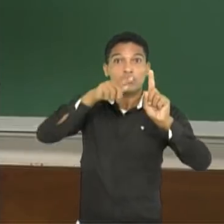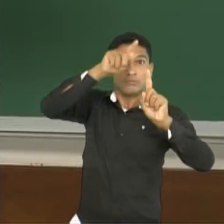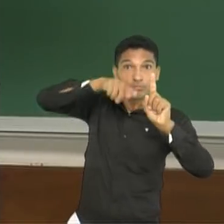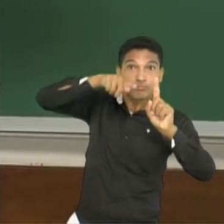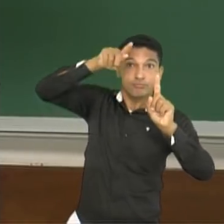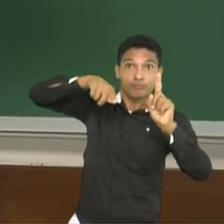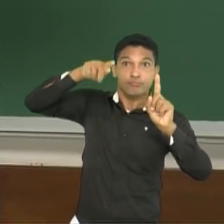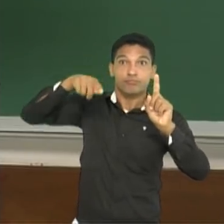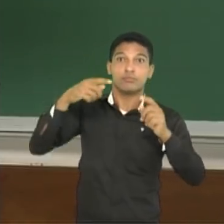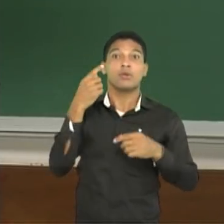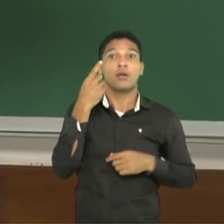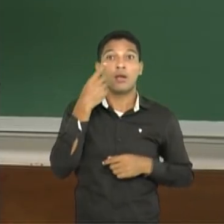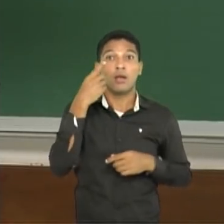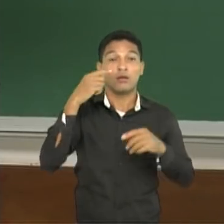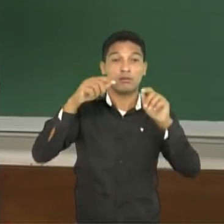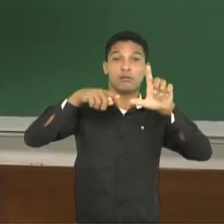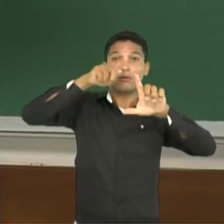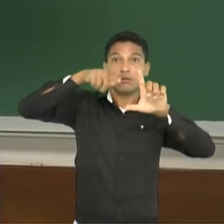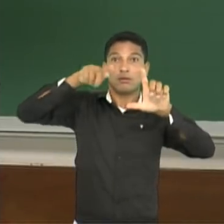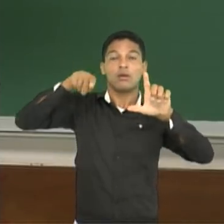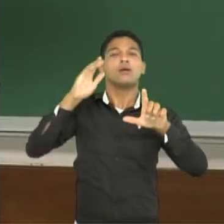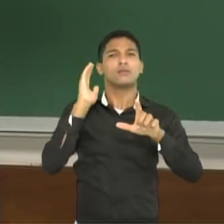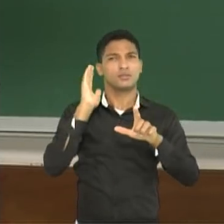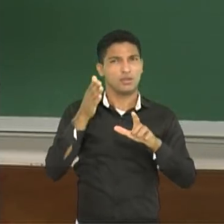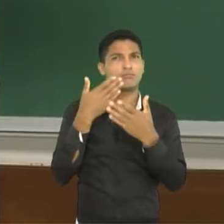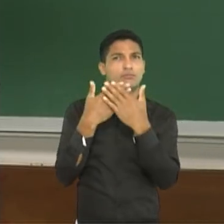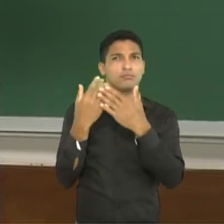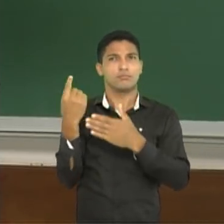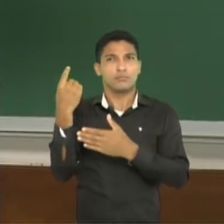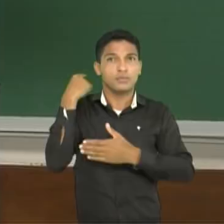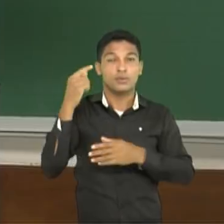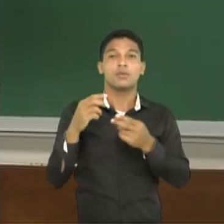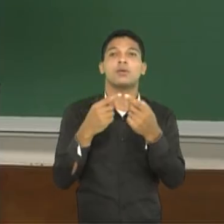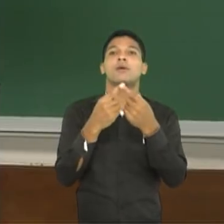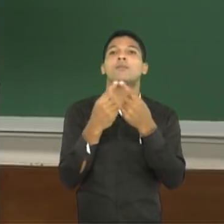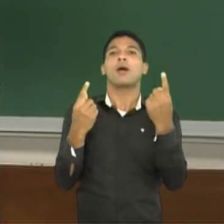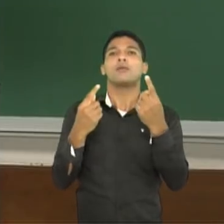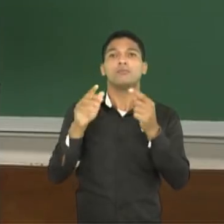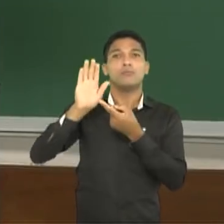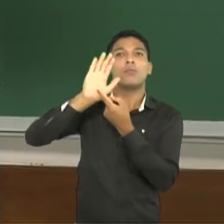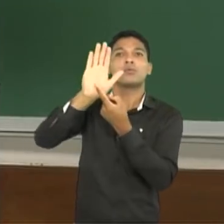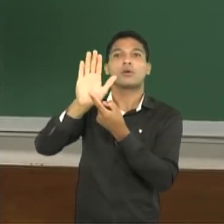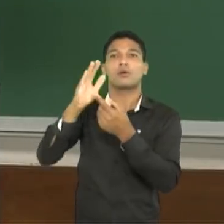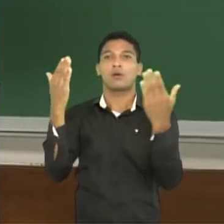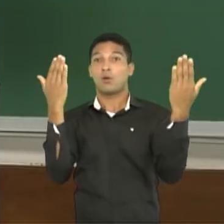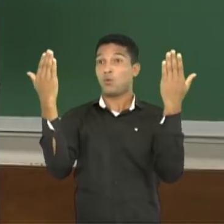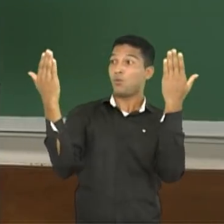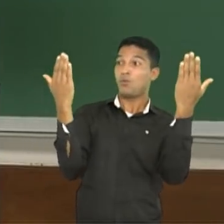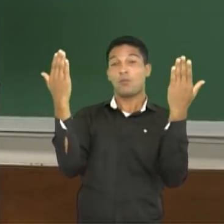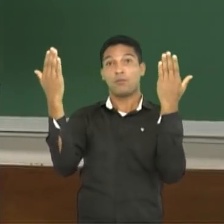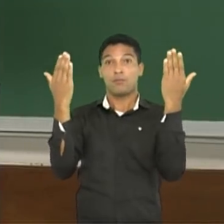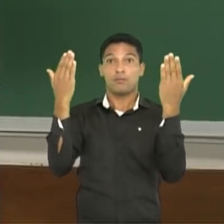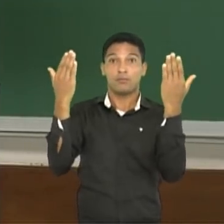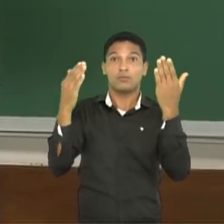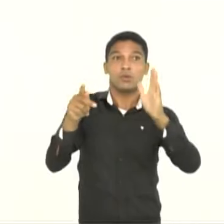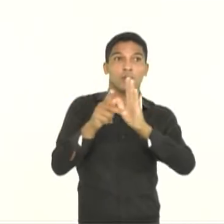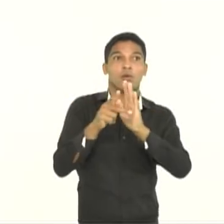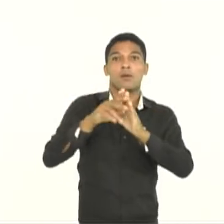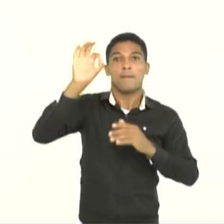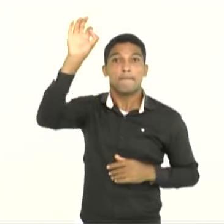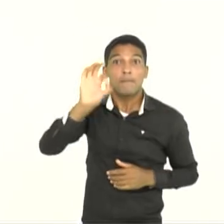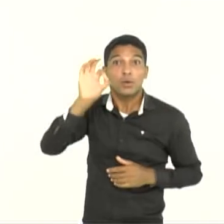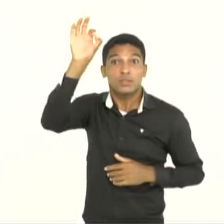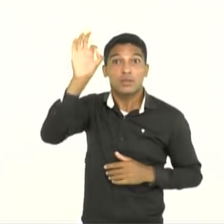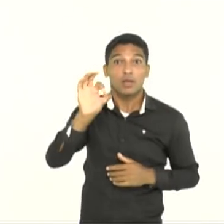que a gente traz justamente para quê? Para a gente estabelecer as comparações. Então, ali, a porcentagem de